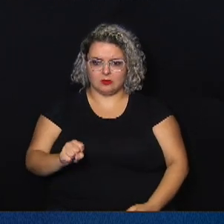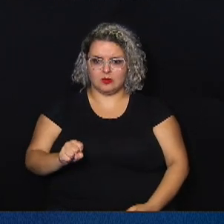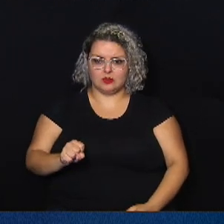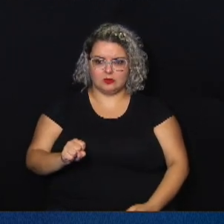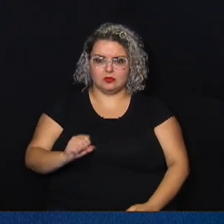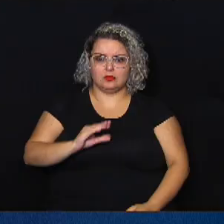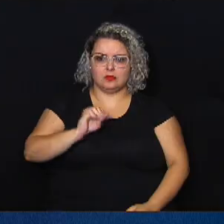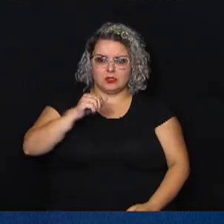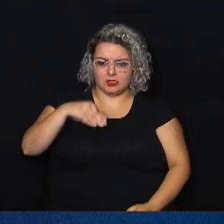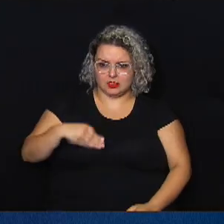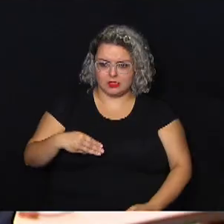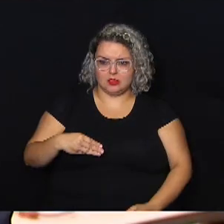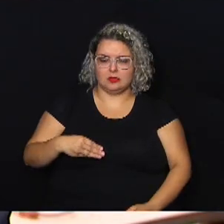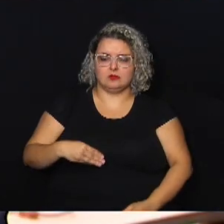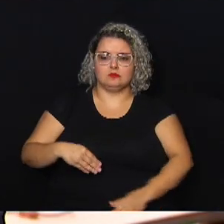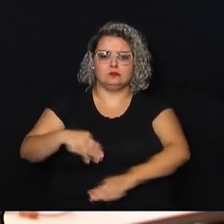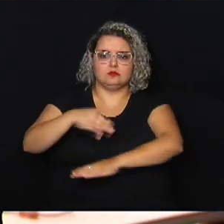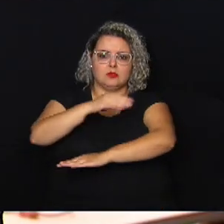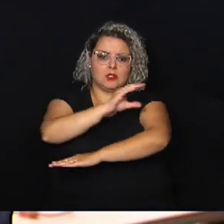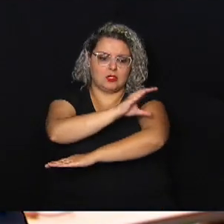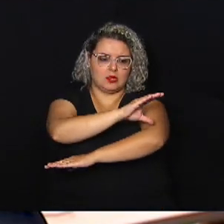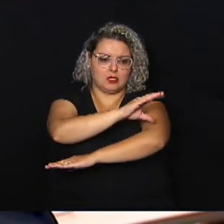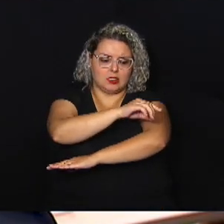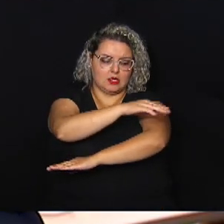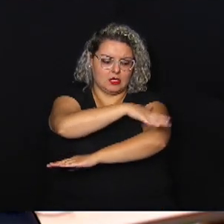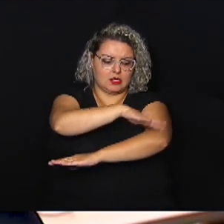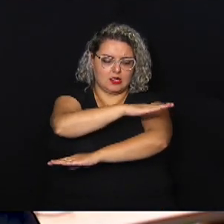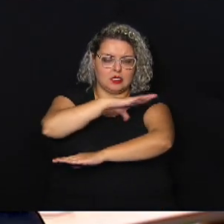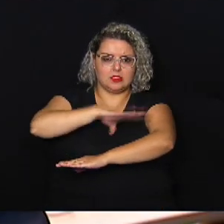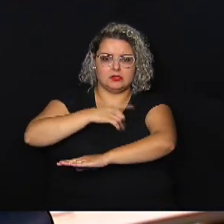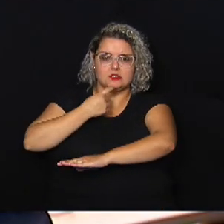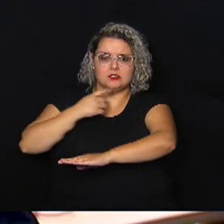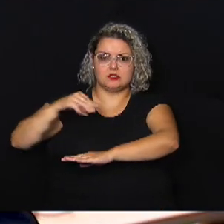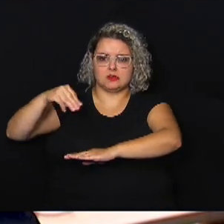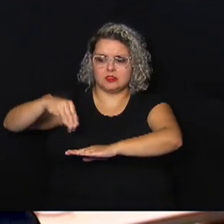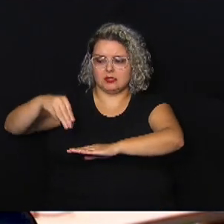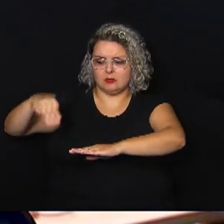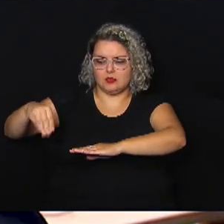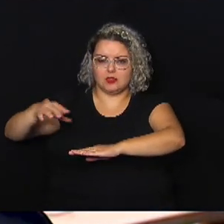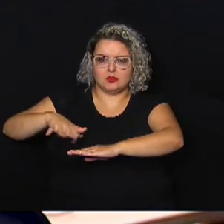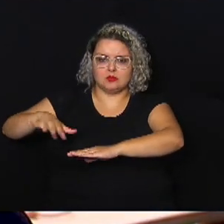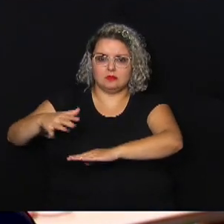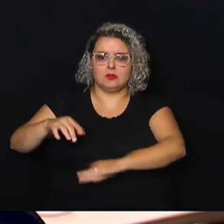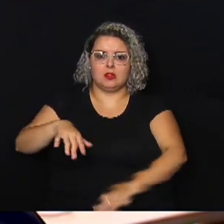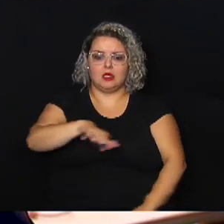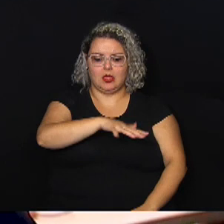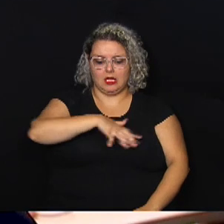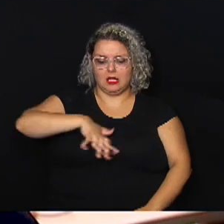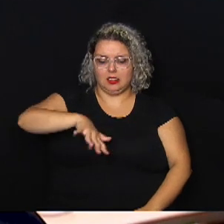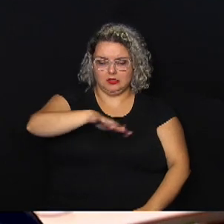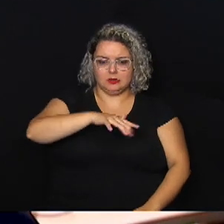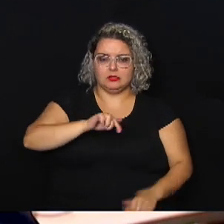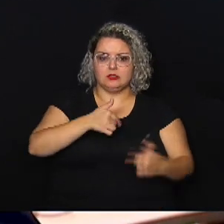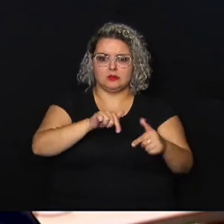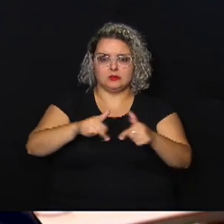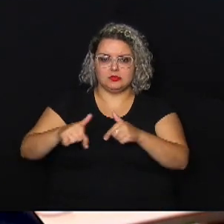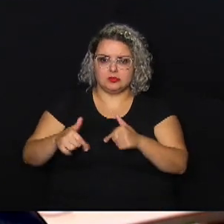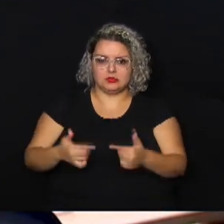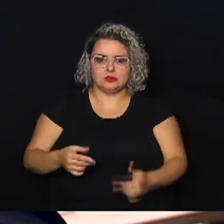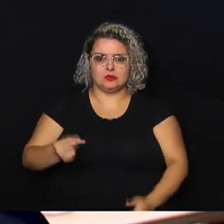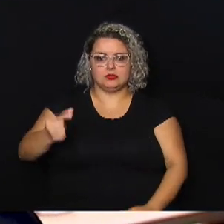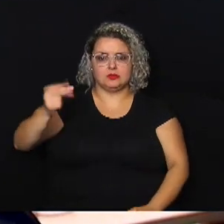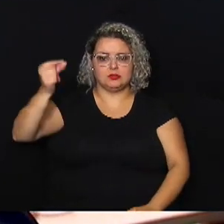o município de Montemor. Sim, é a Ponte dos Massucis porque é uma região onde eles trabalham ali há muito